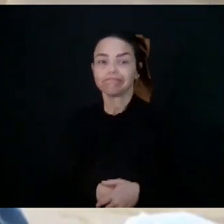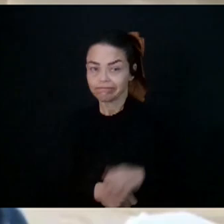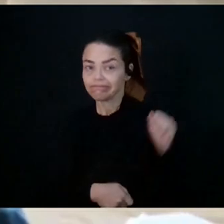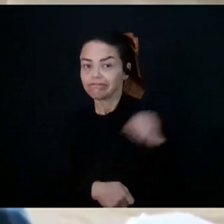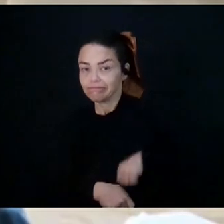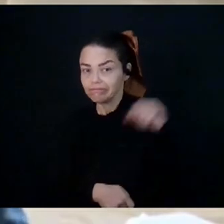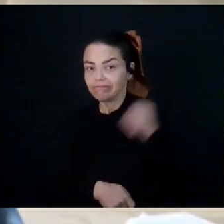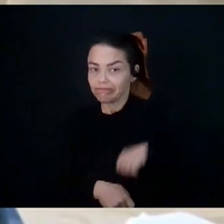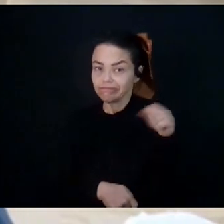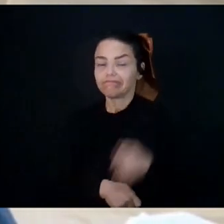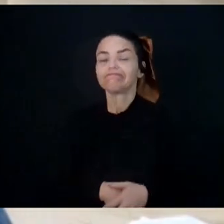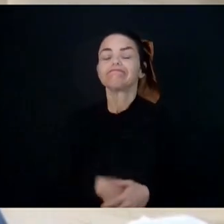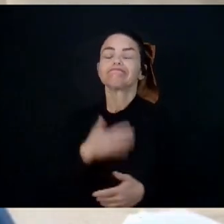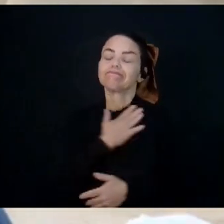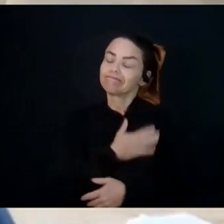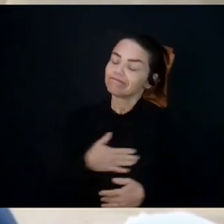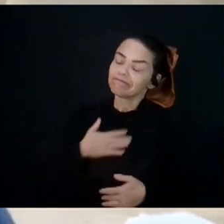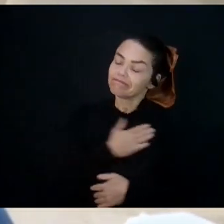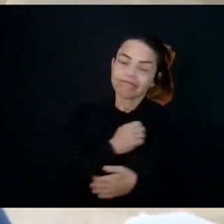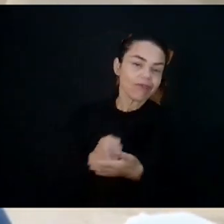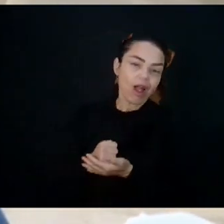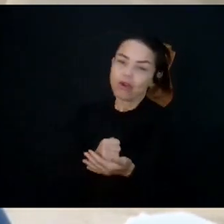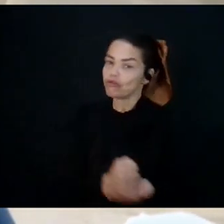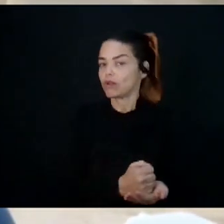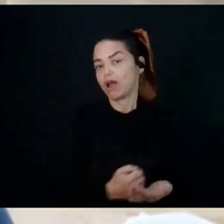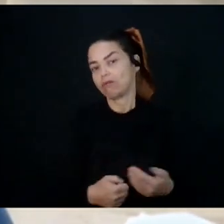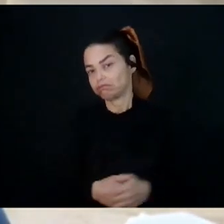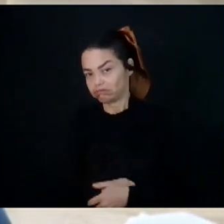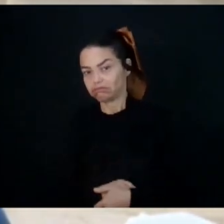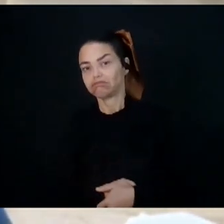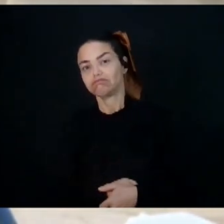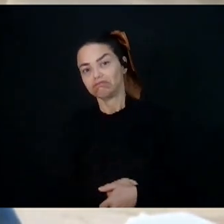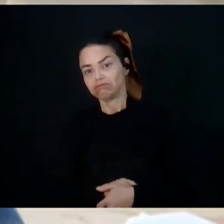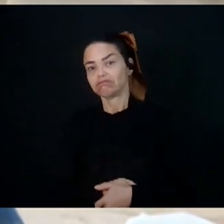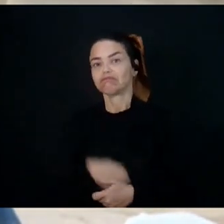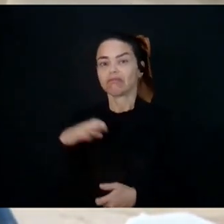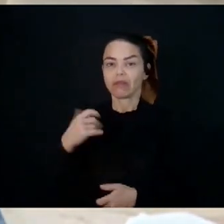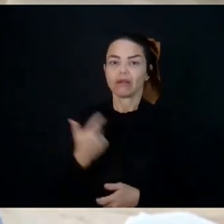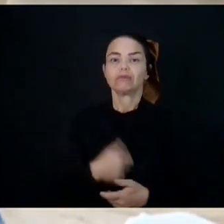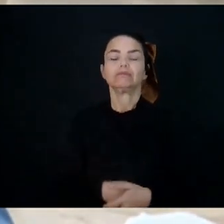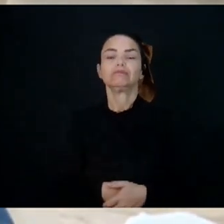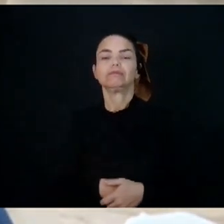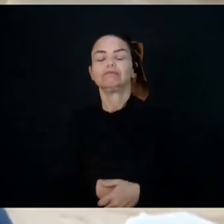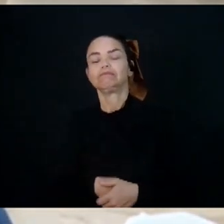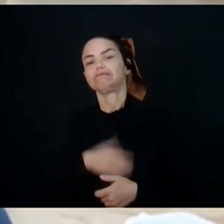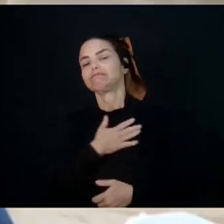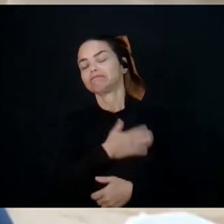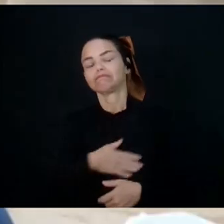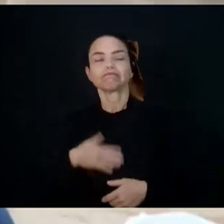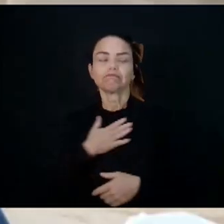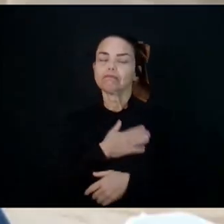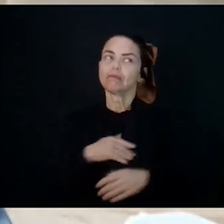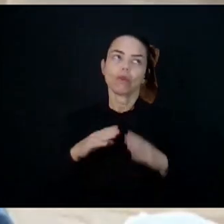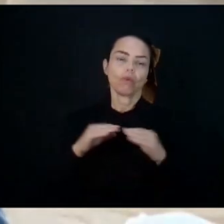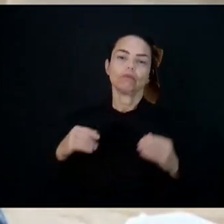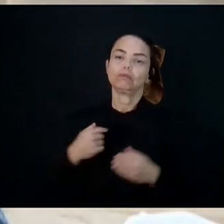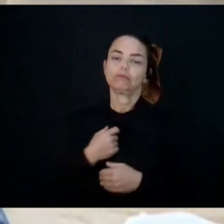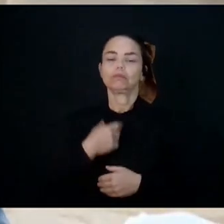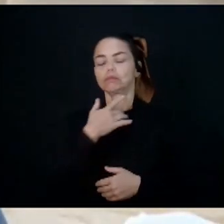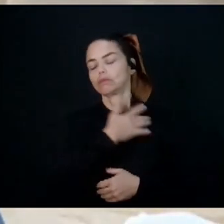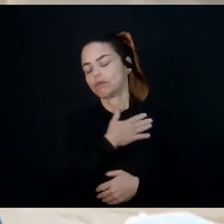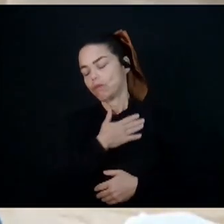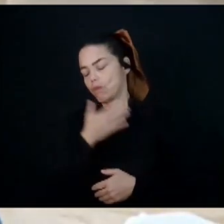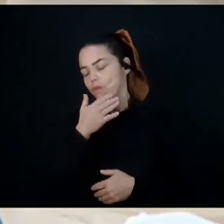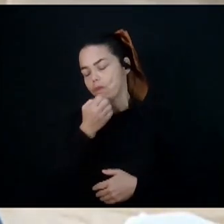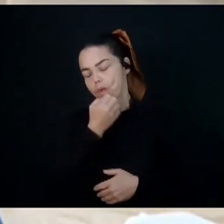muito gostoso, né? Eu tinha dito isso antes, é muito confortável eu poder ajudar. Eu me sinto muito bem comigo quando eu